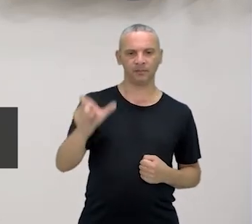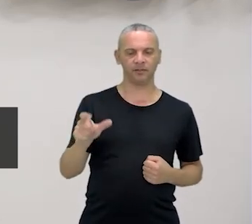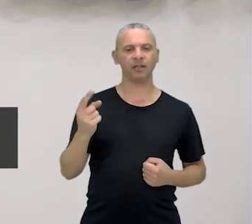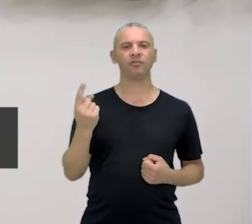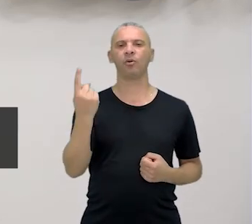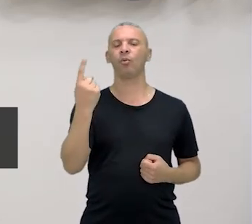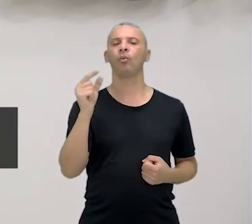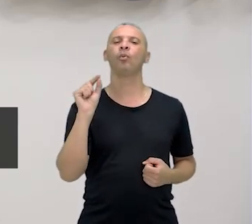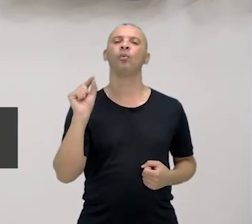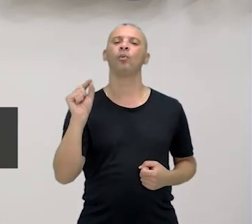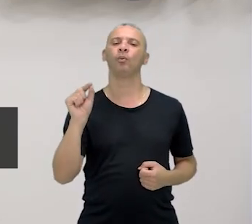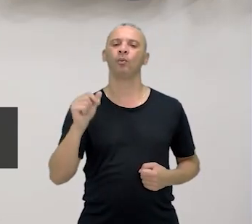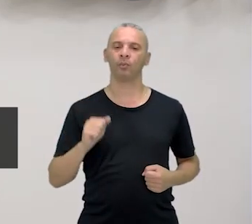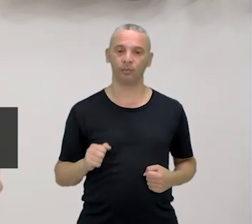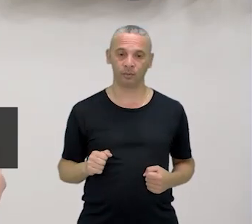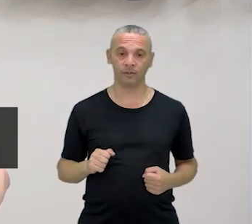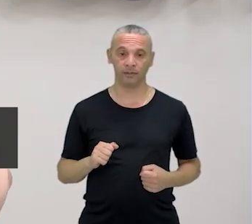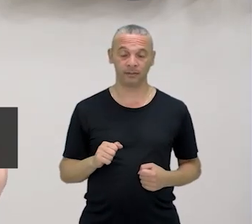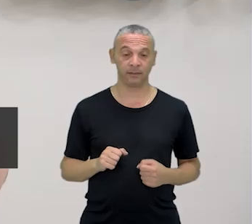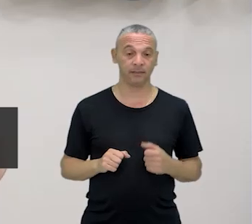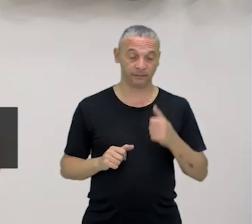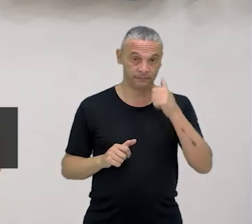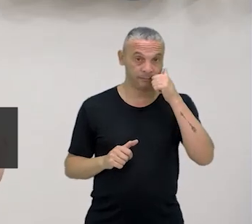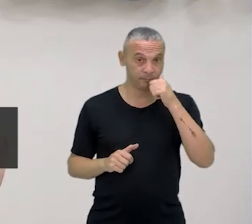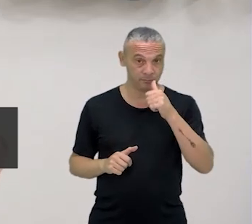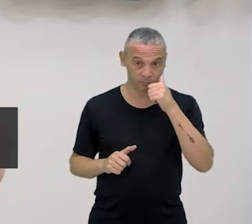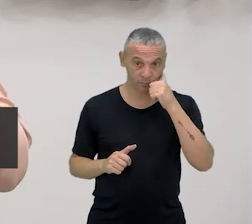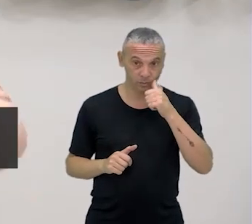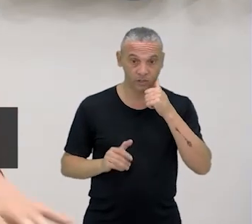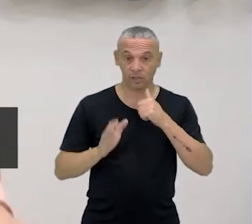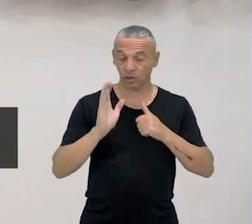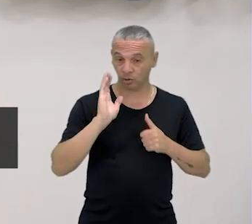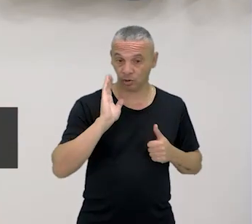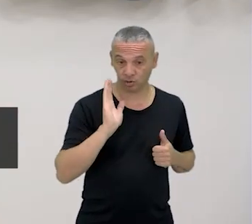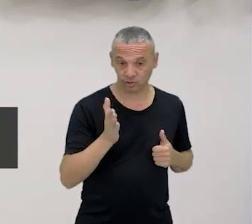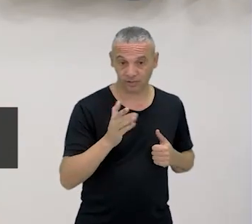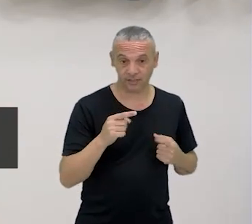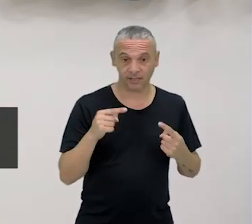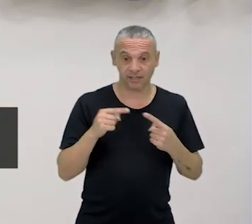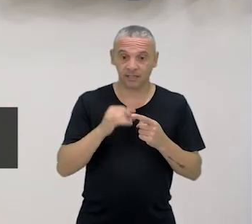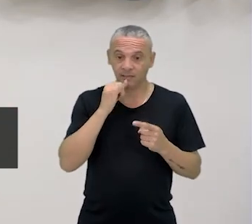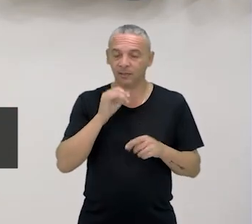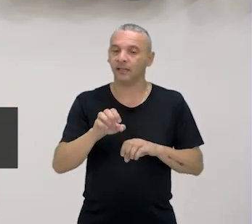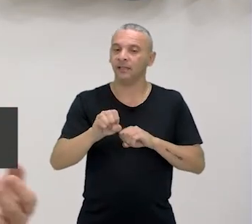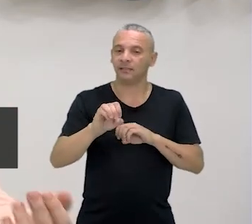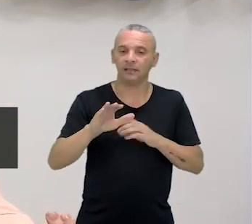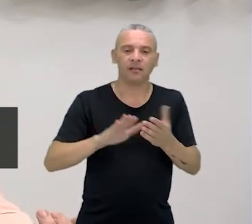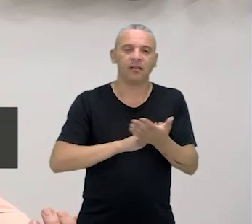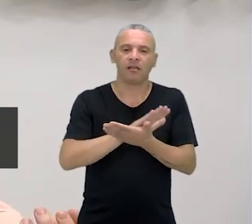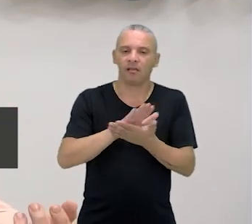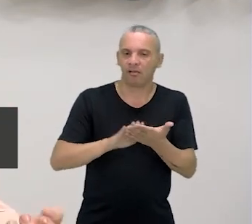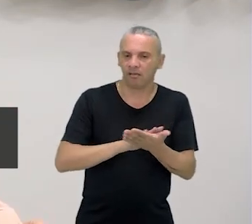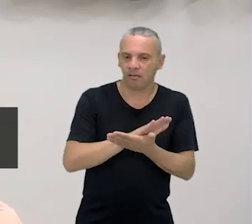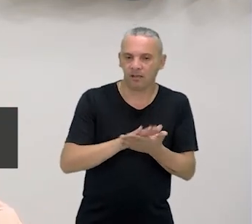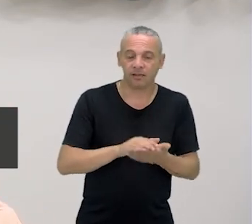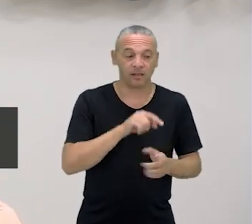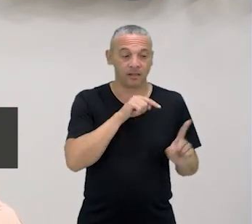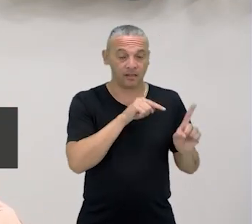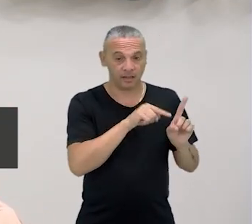Carlos, porque embora a mulher fosse, embora ela já tivesse assim, ainda que ninguém a tivesse ensinado formalmente, mas ela